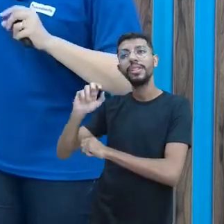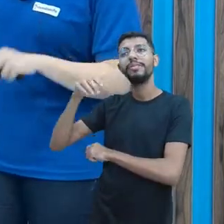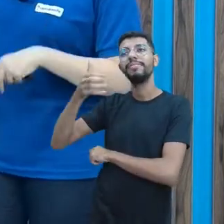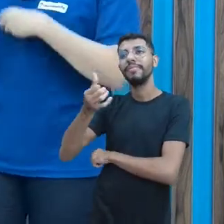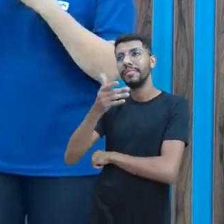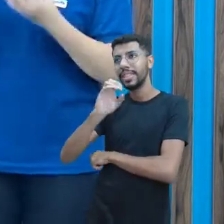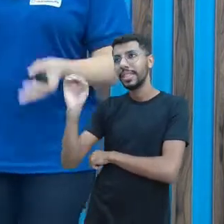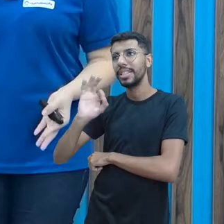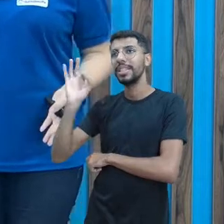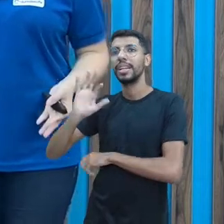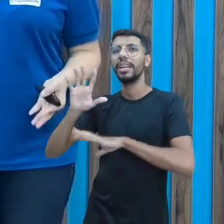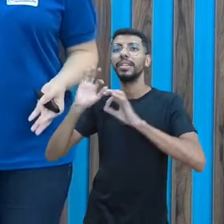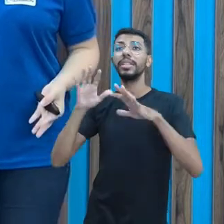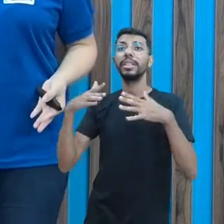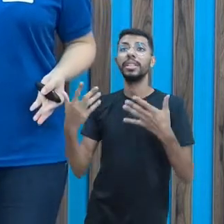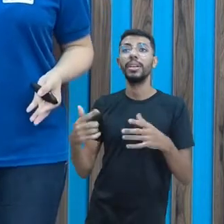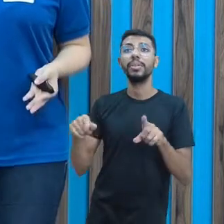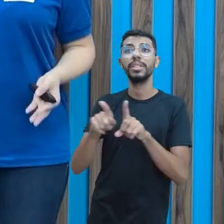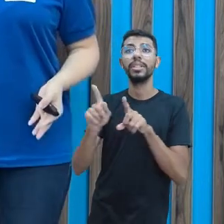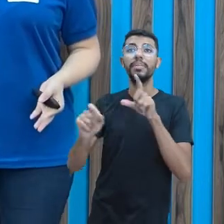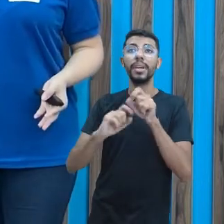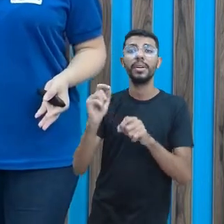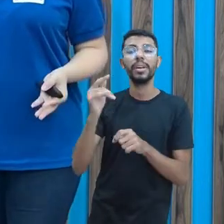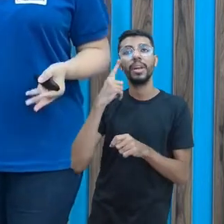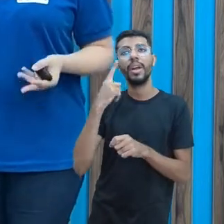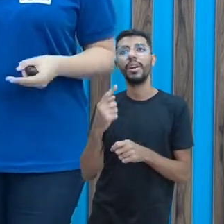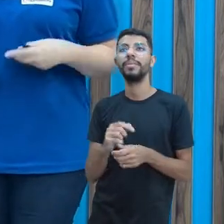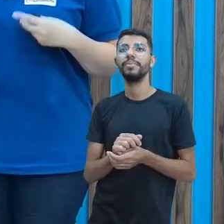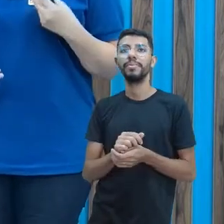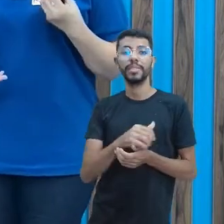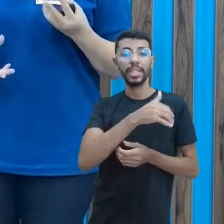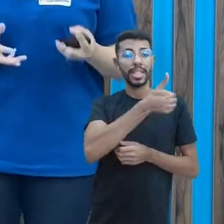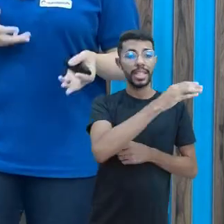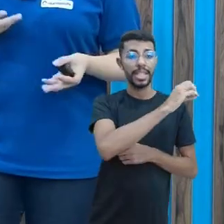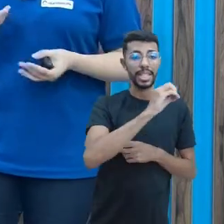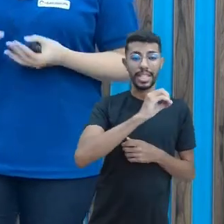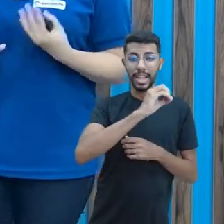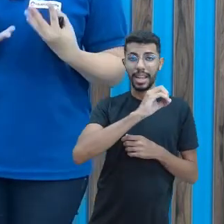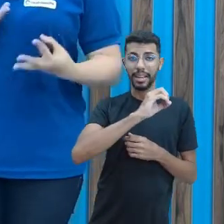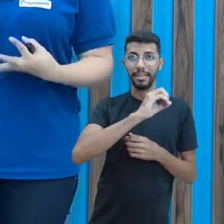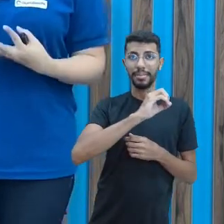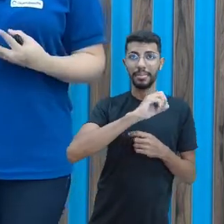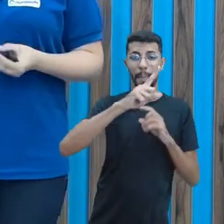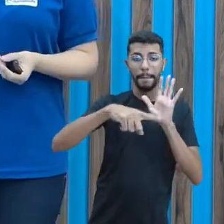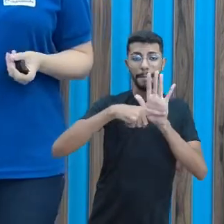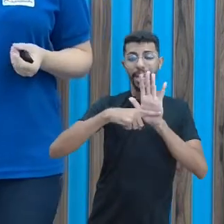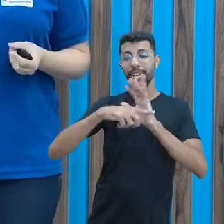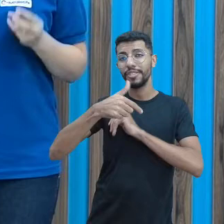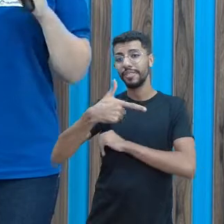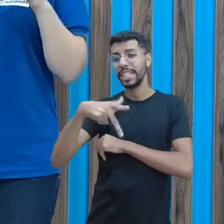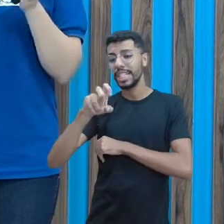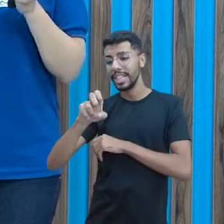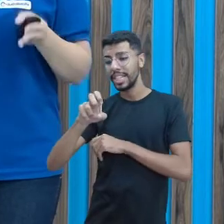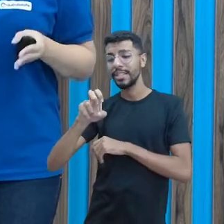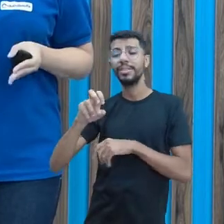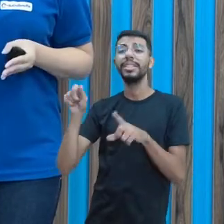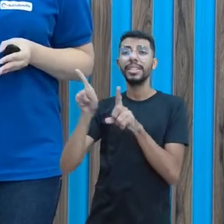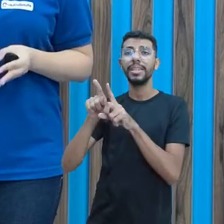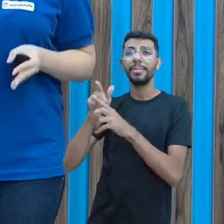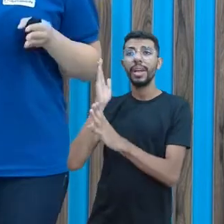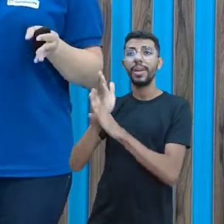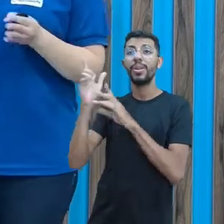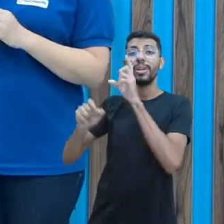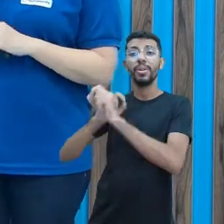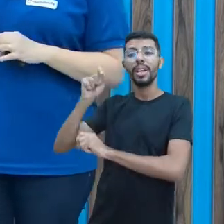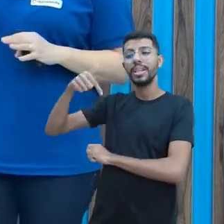o 25, que também chega no 75%. Veja como a gente consegue manipular esses valores que são mais